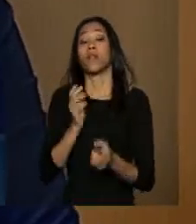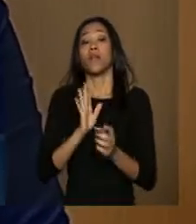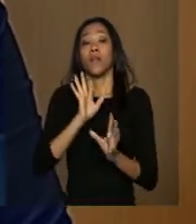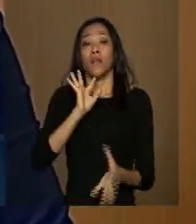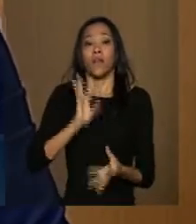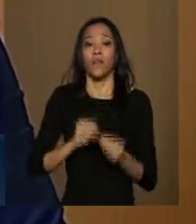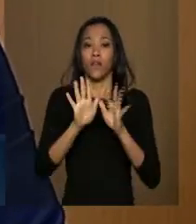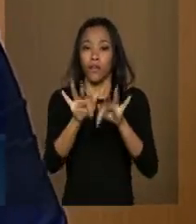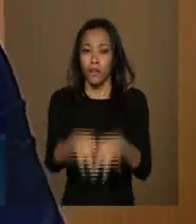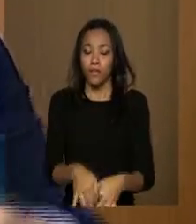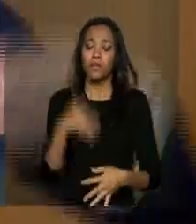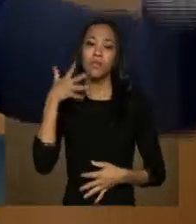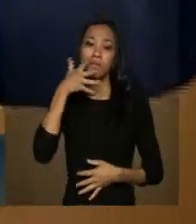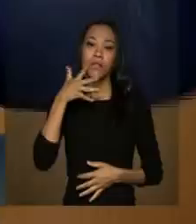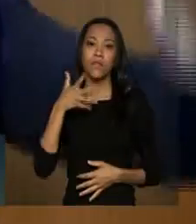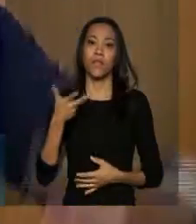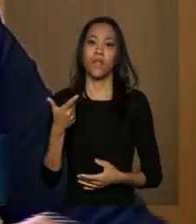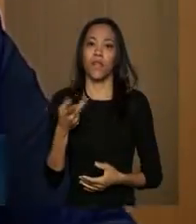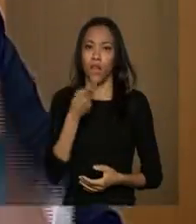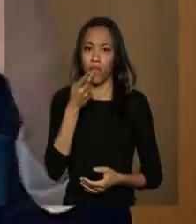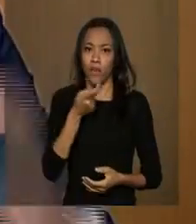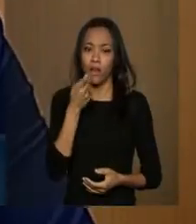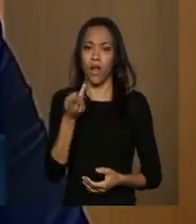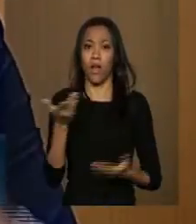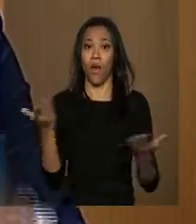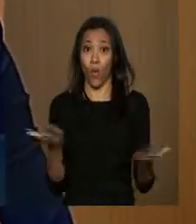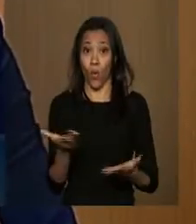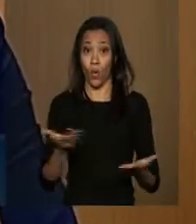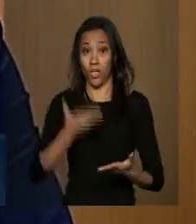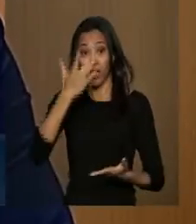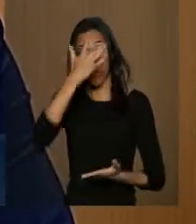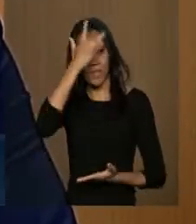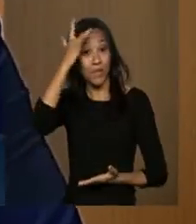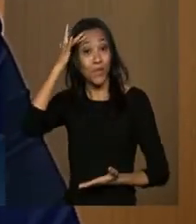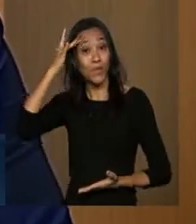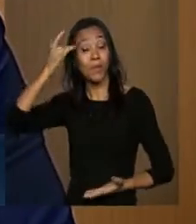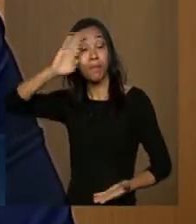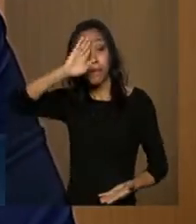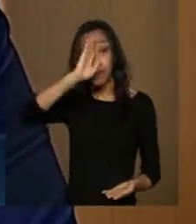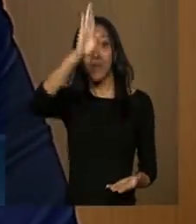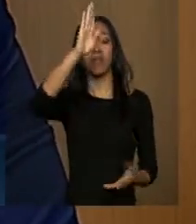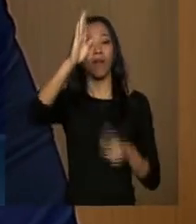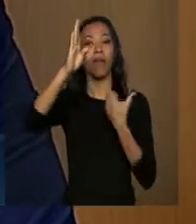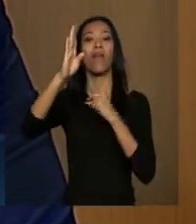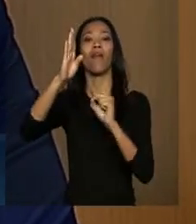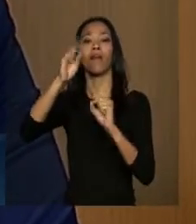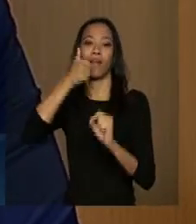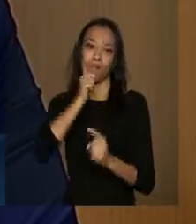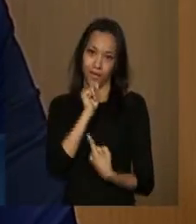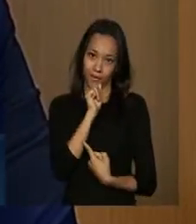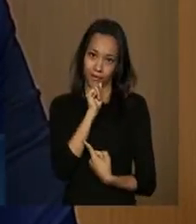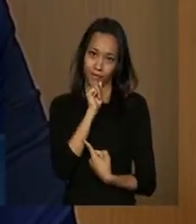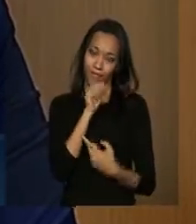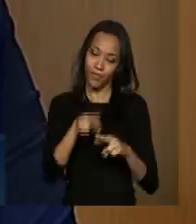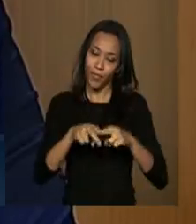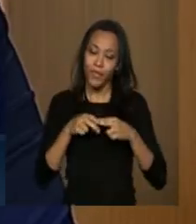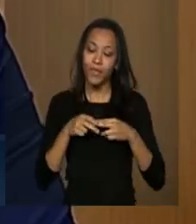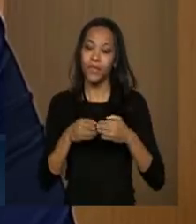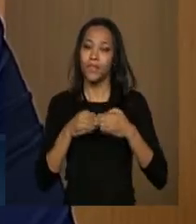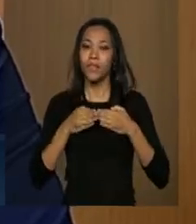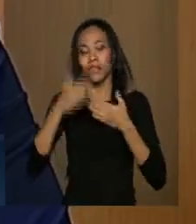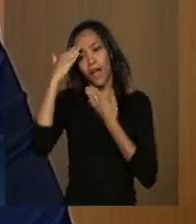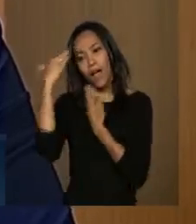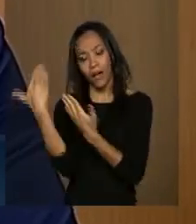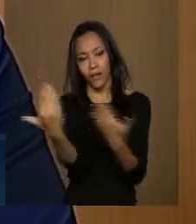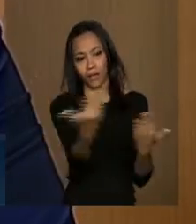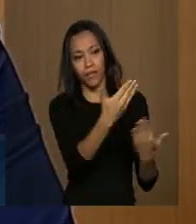eu quero dizer que a protagonista dessa história, na verdade, é a mãe. Por isso, eu quero agradecer a todas as mãezinhas que